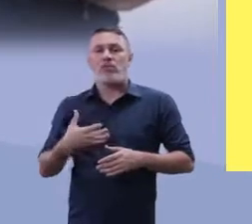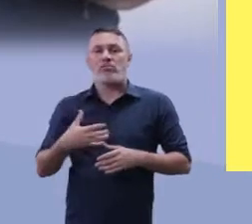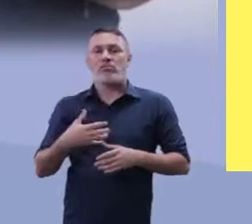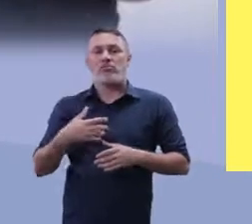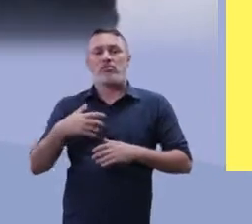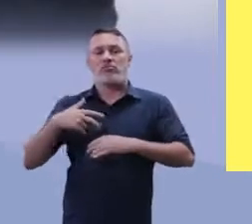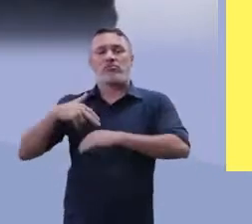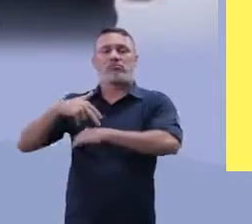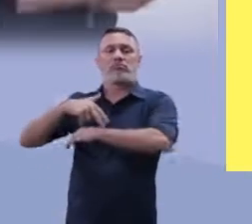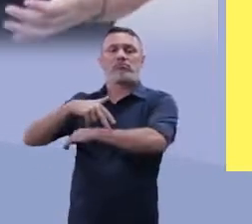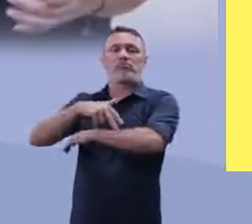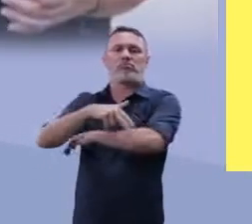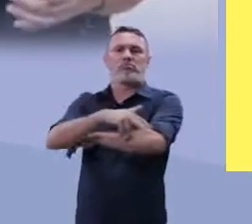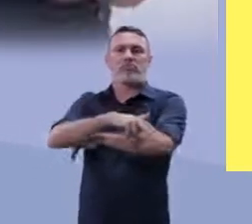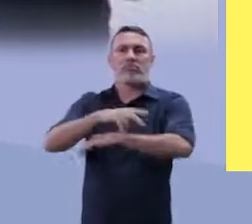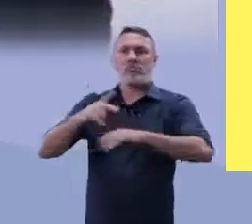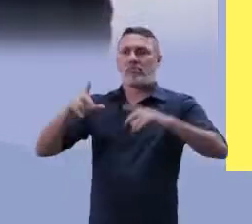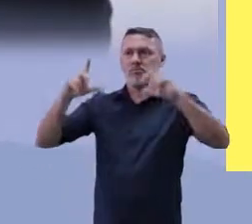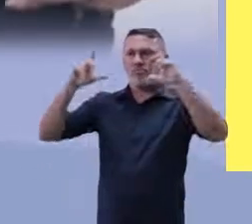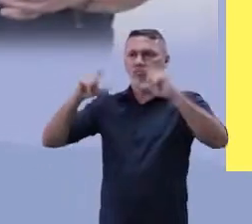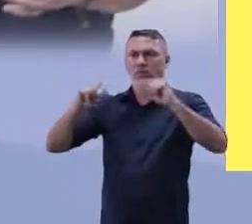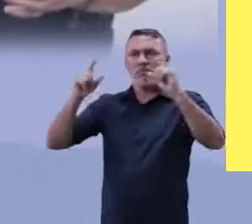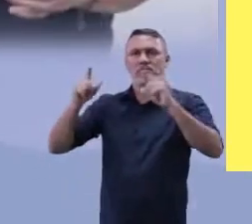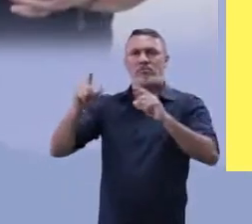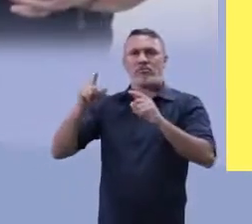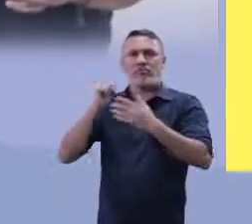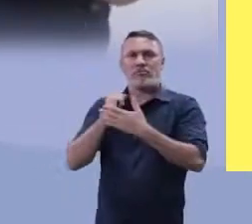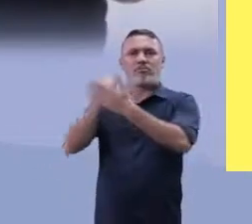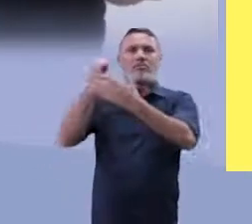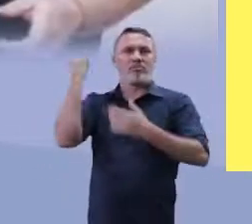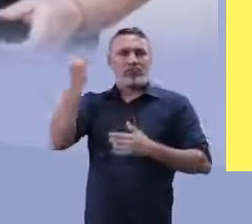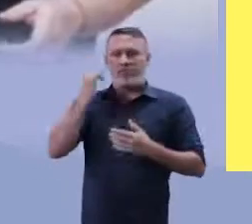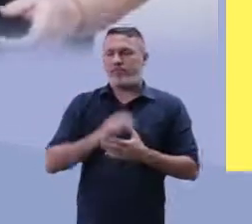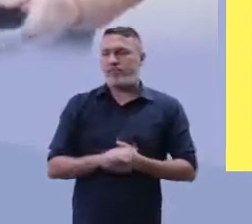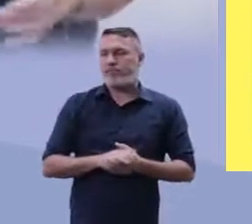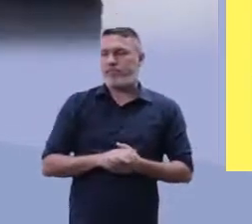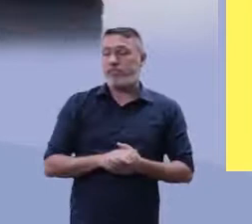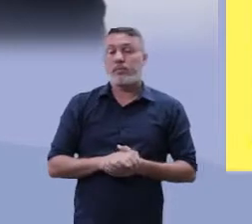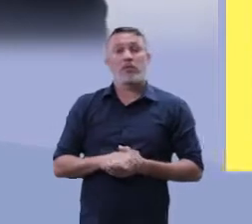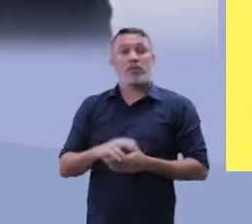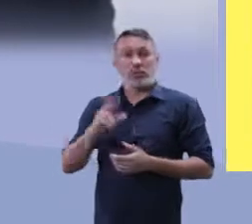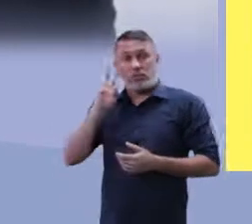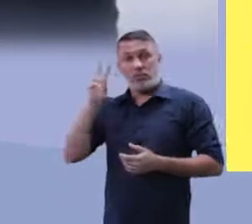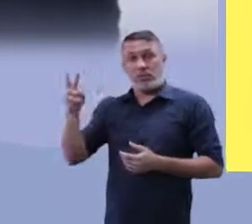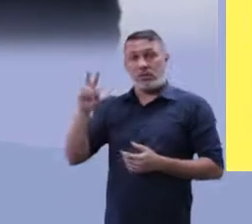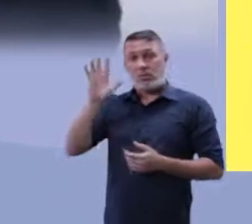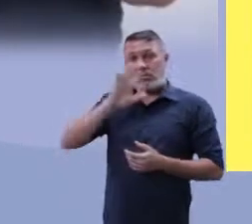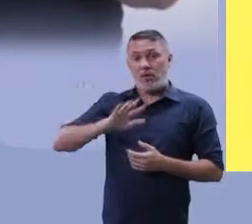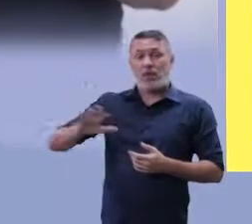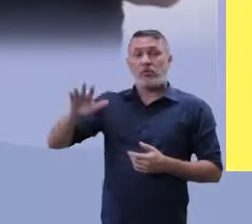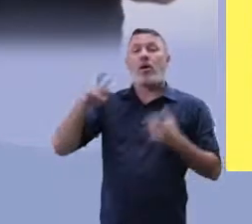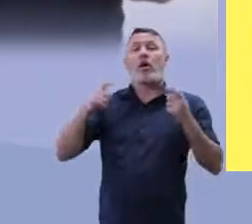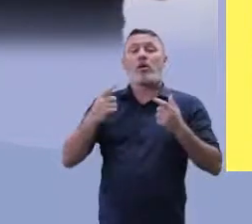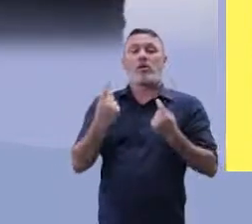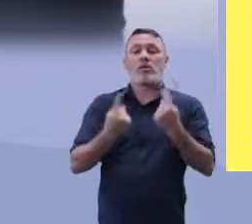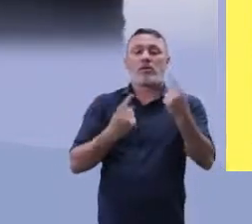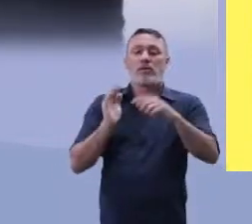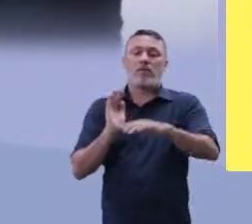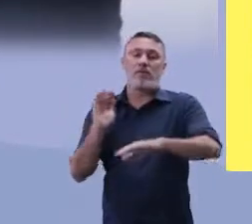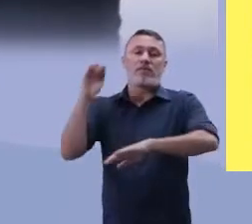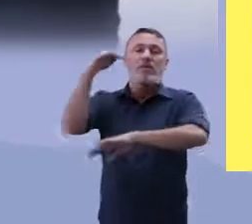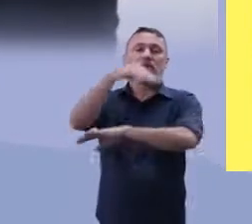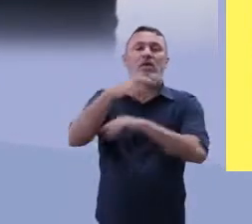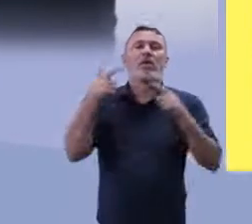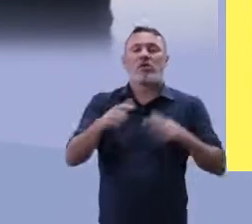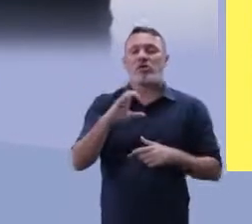evento! Fotografia registra isso. Mais uma, veja que linda, o Viaduto do Chá, lá em São Paulo.